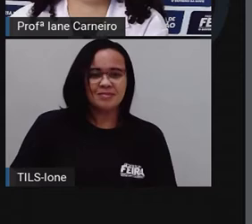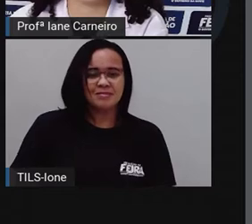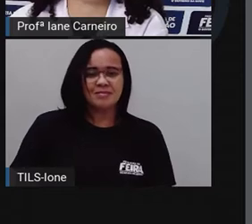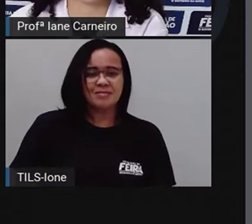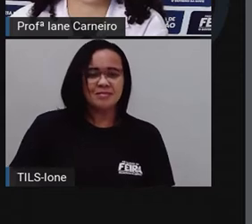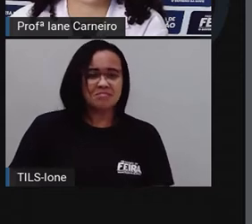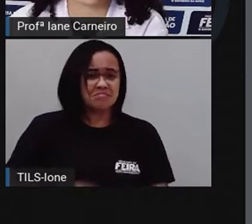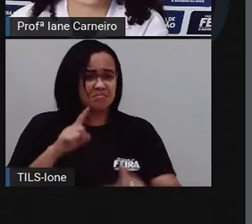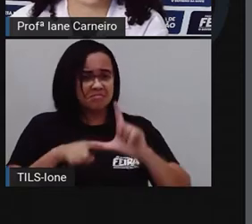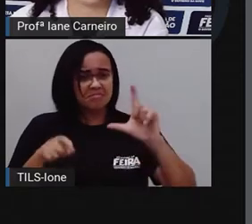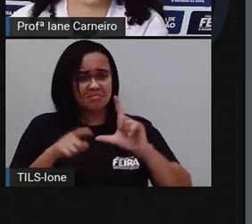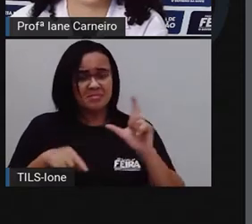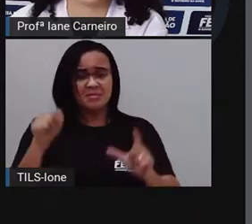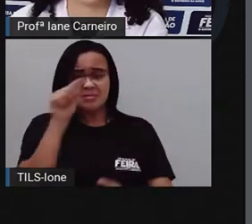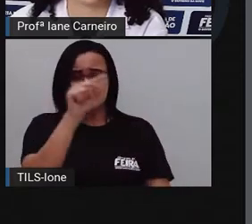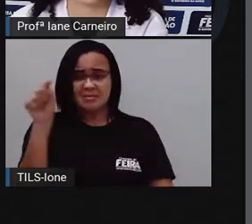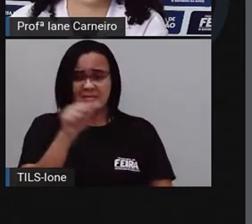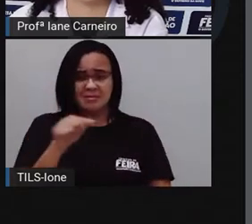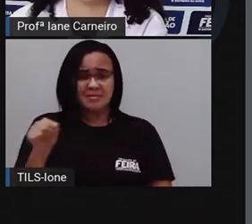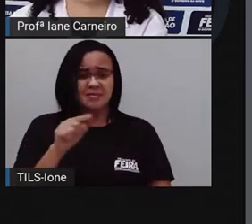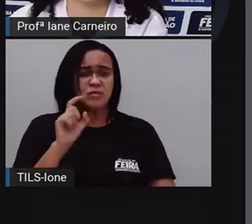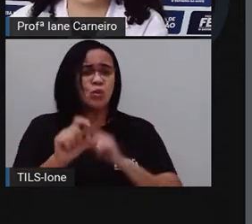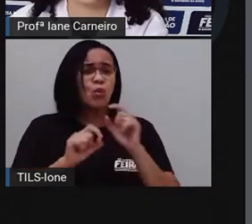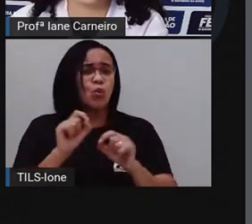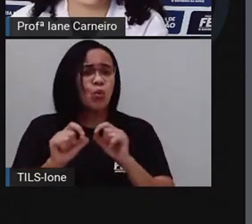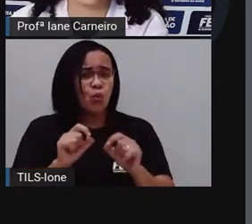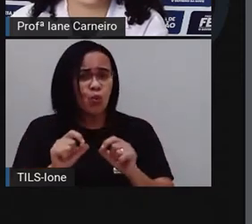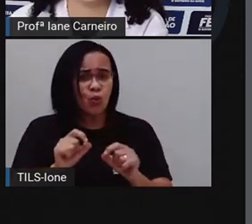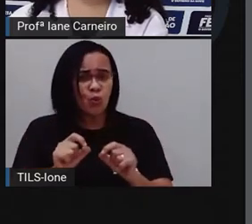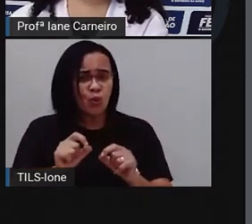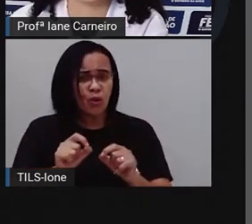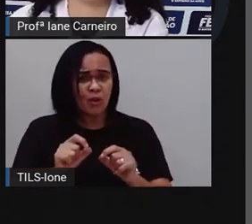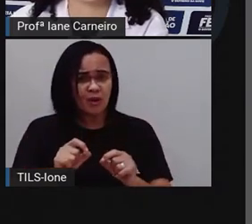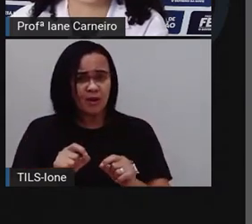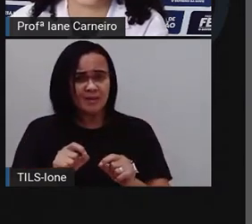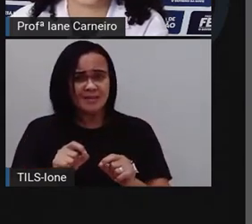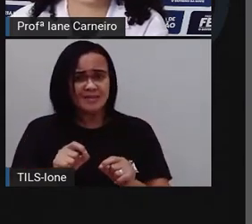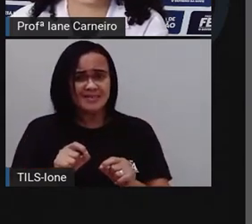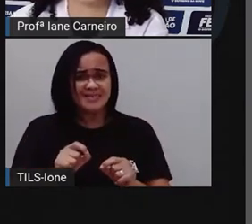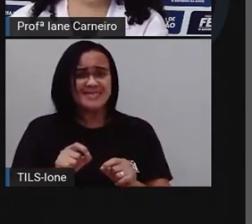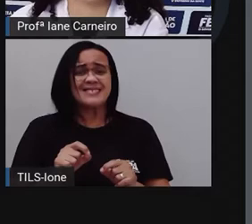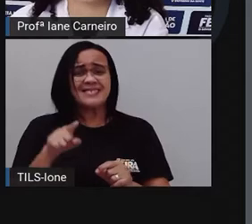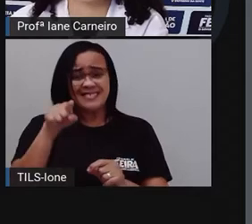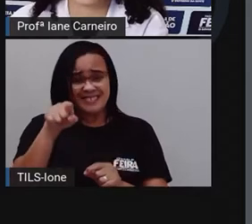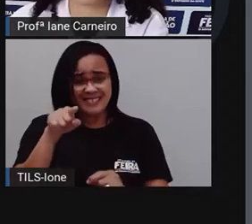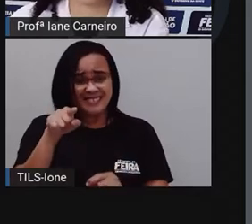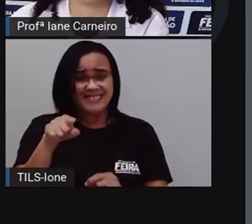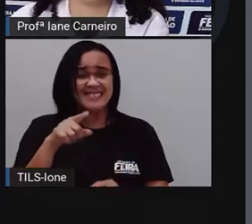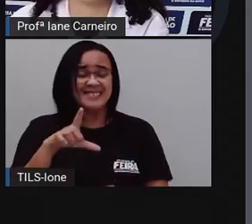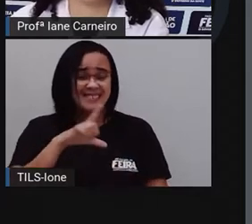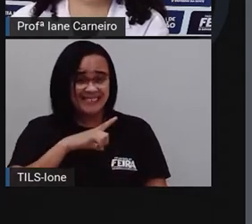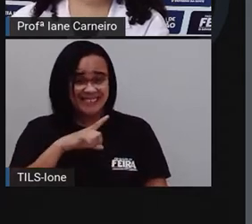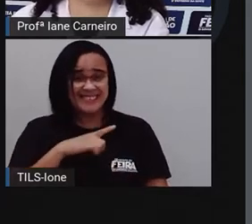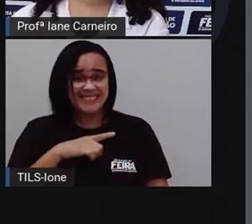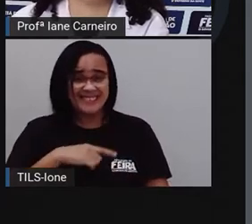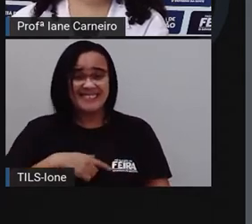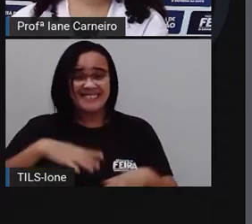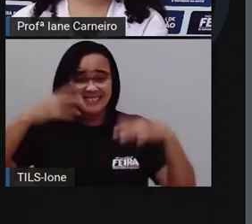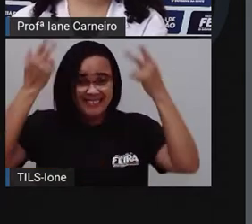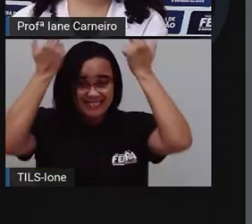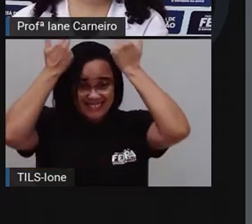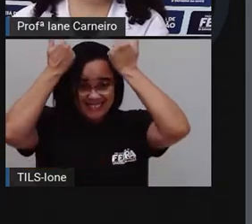O que começa com Z? Vixe, nesta página deu zebra.